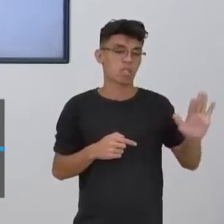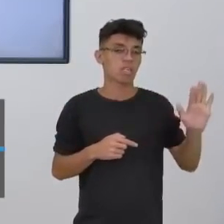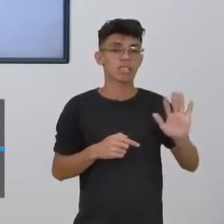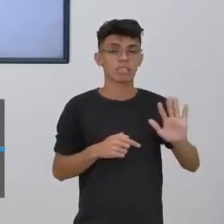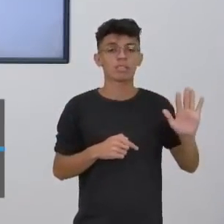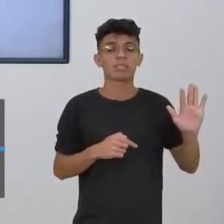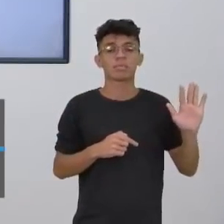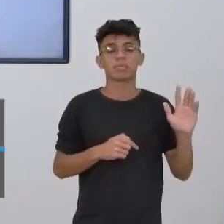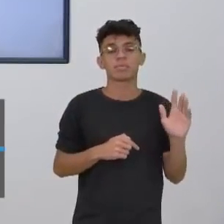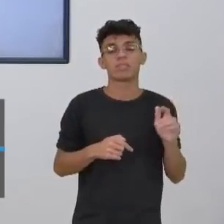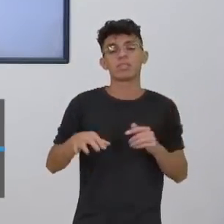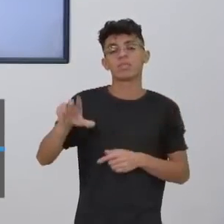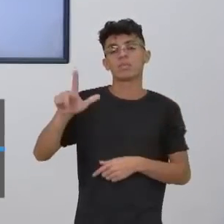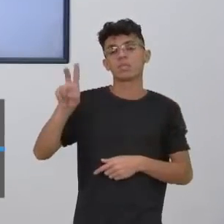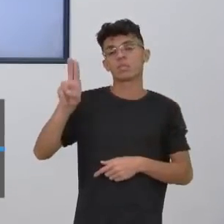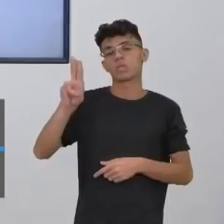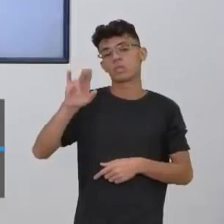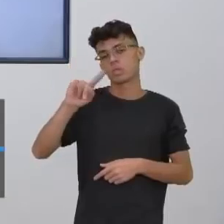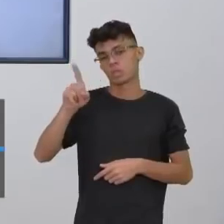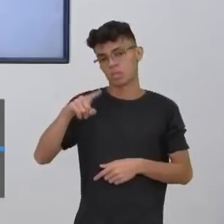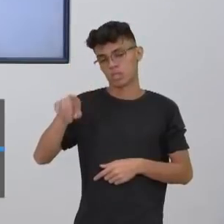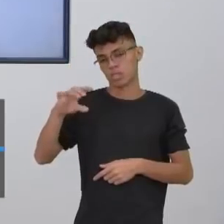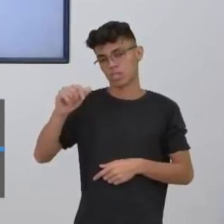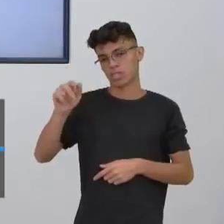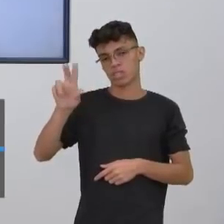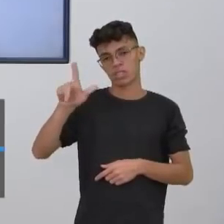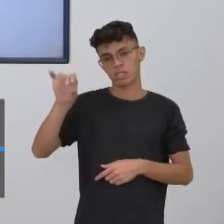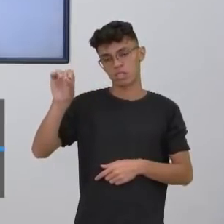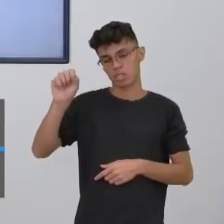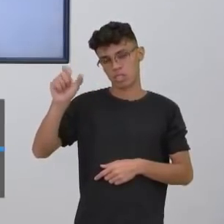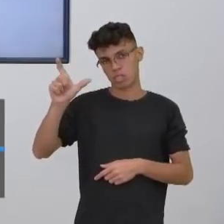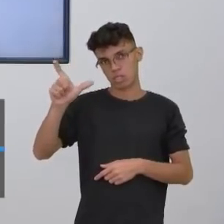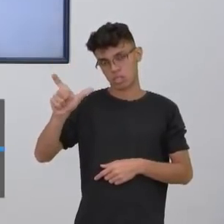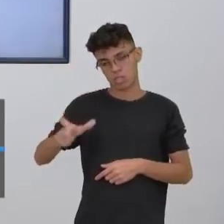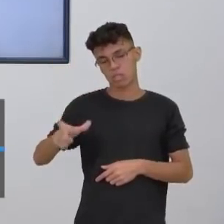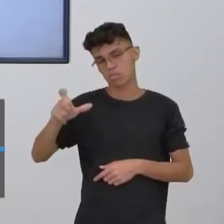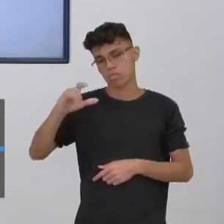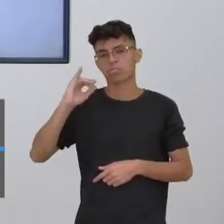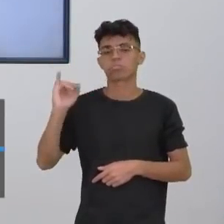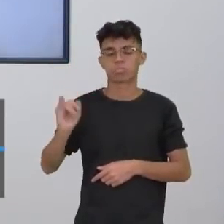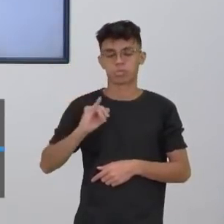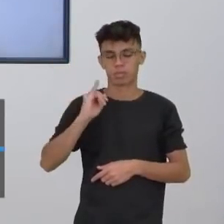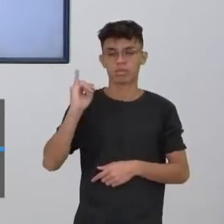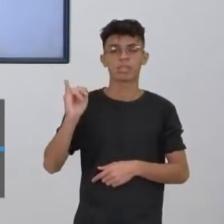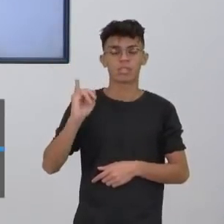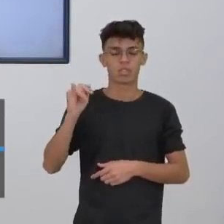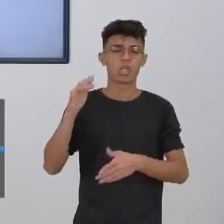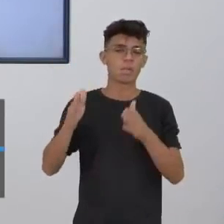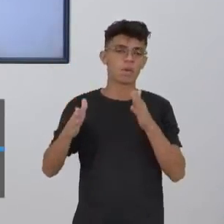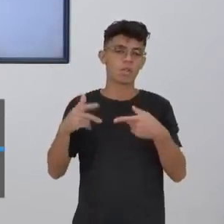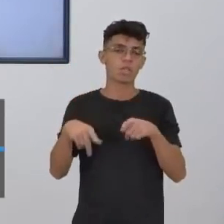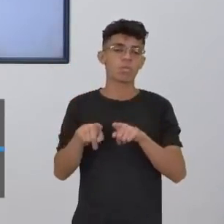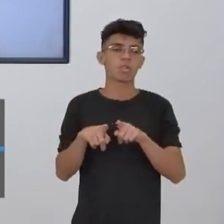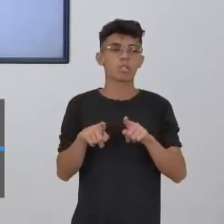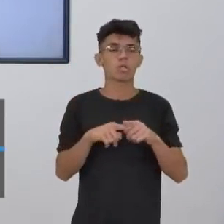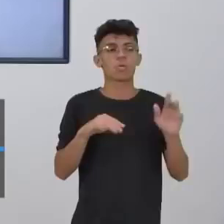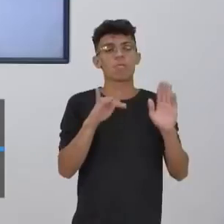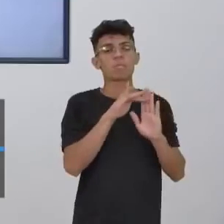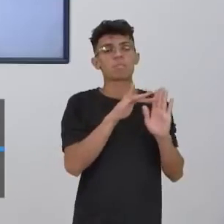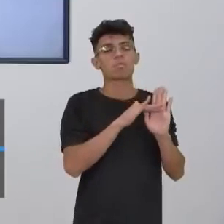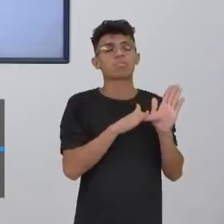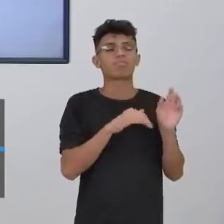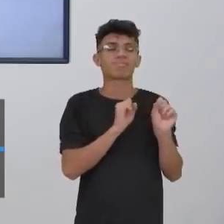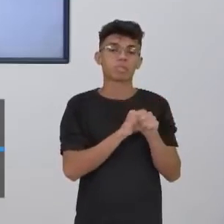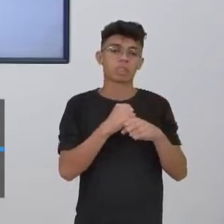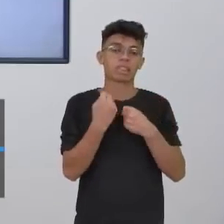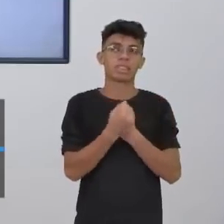aí pelo Luiz Carlos Prestes, que tinha sido uma figura importantíssima do tenentismo, né, então a questão das pautas sociais era